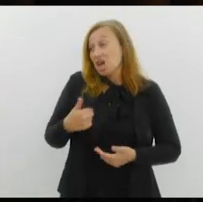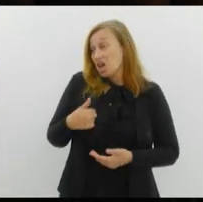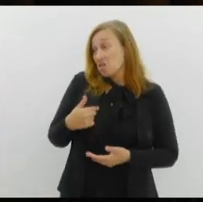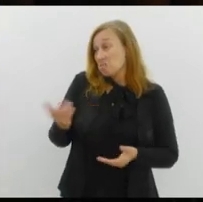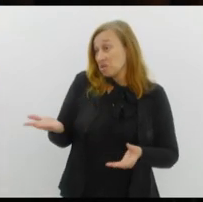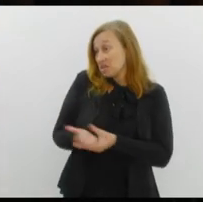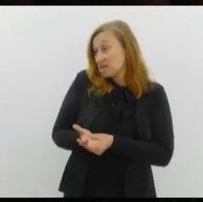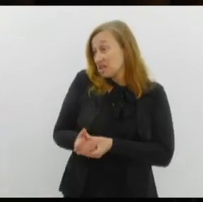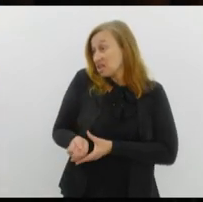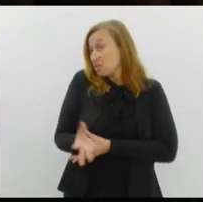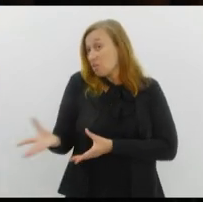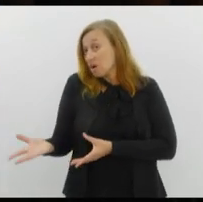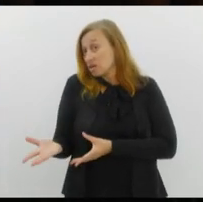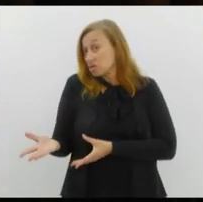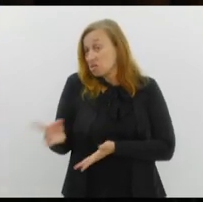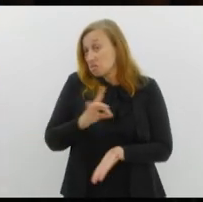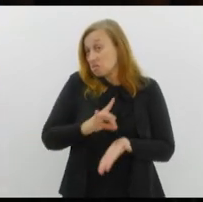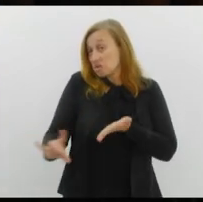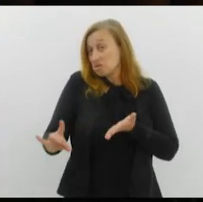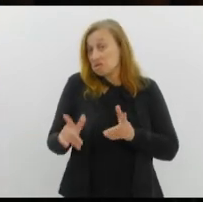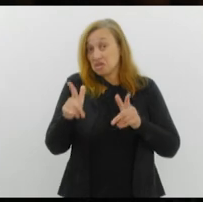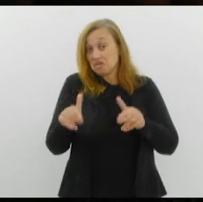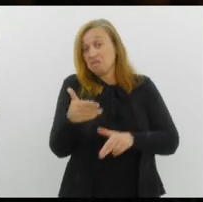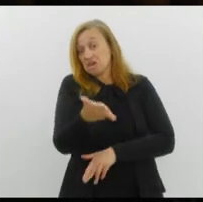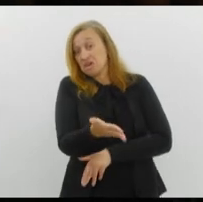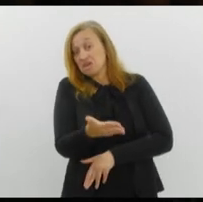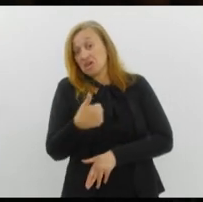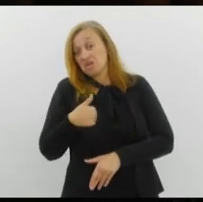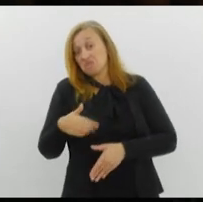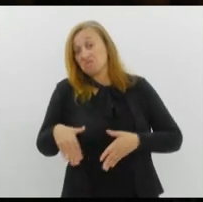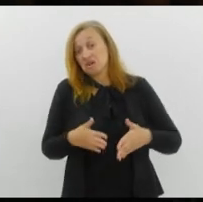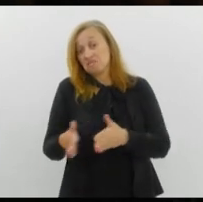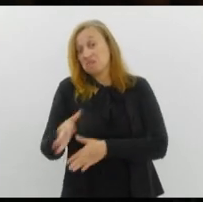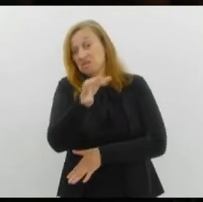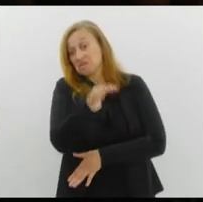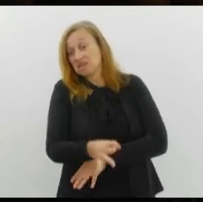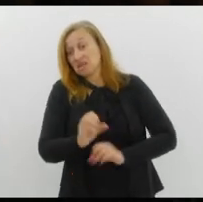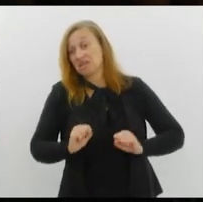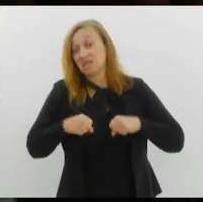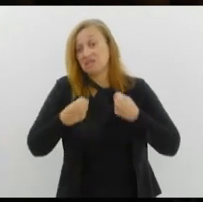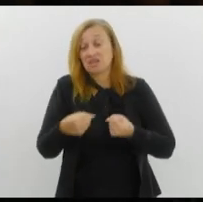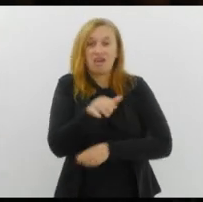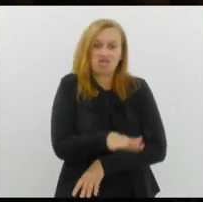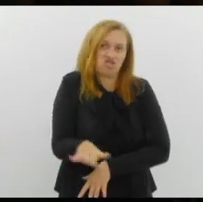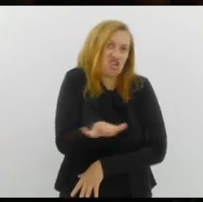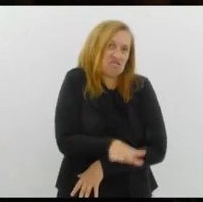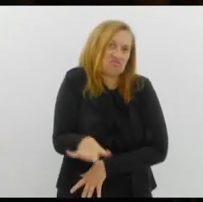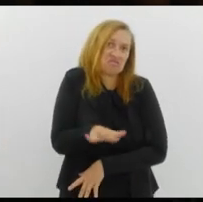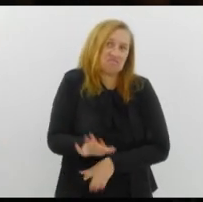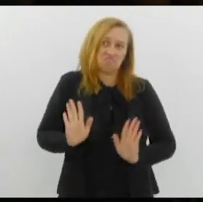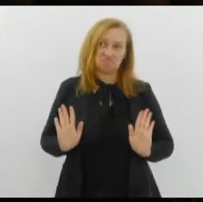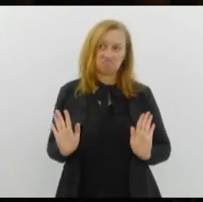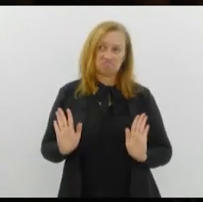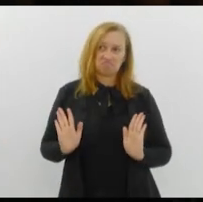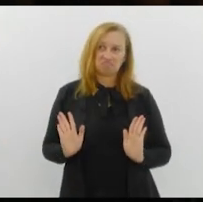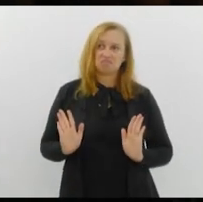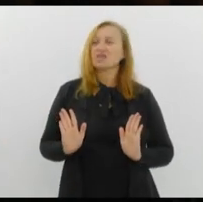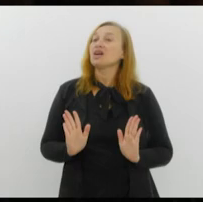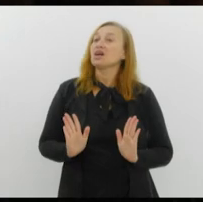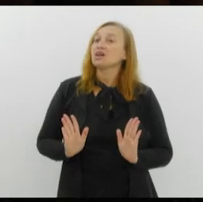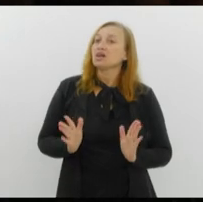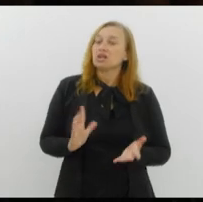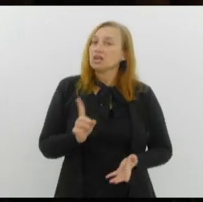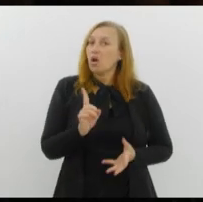foi esse, é sinal que eu estou no caminho certo, no caminho de defender nossas crianças, do caminho de não